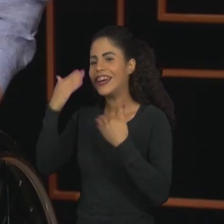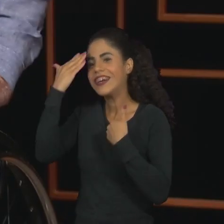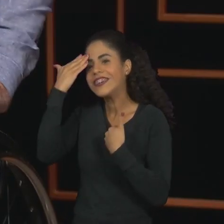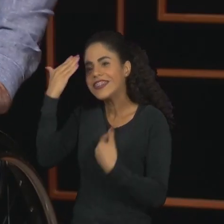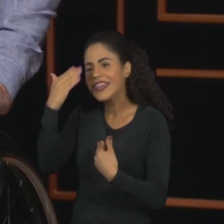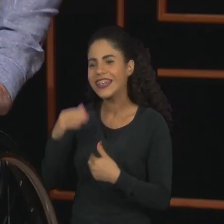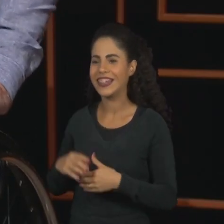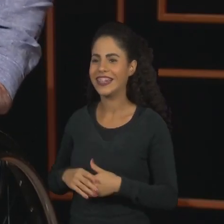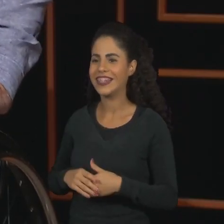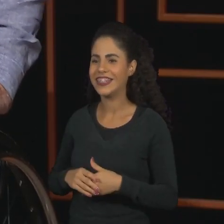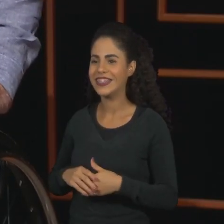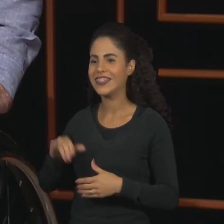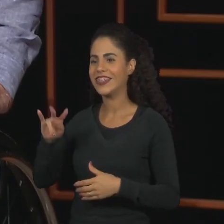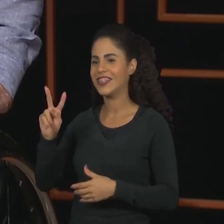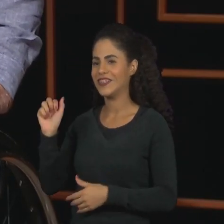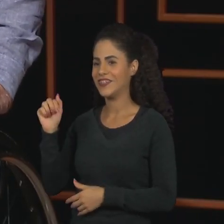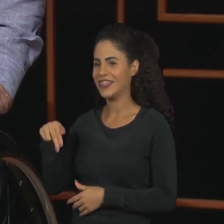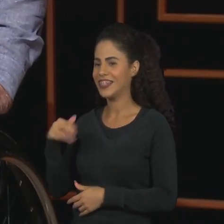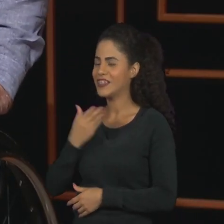Obrigado, Ivan.